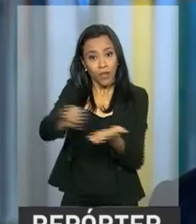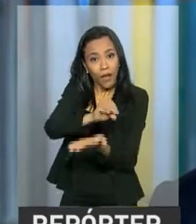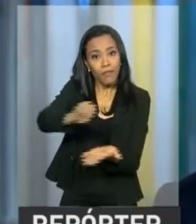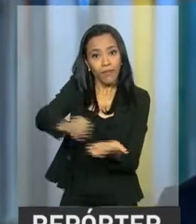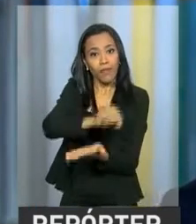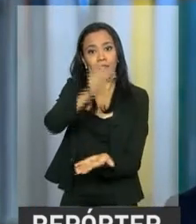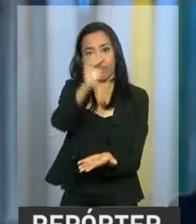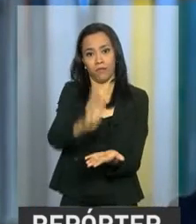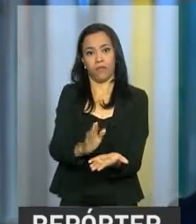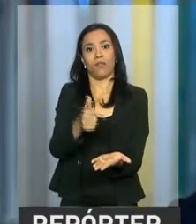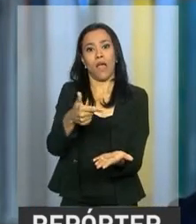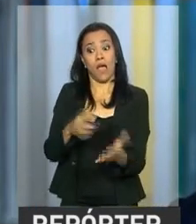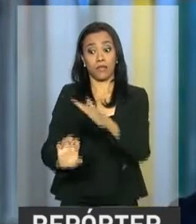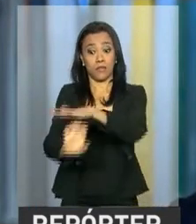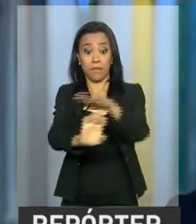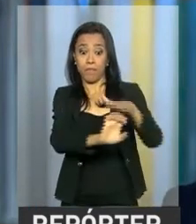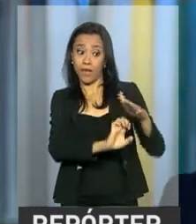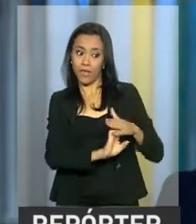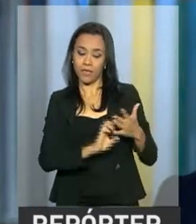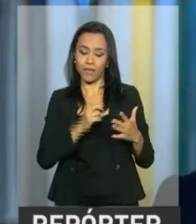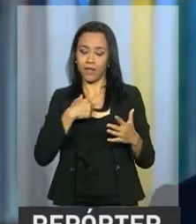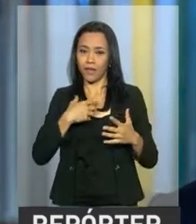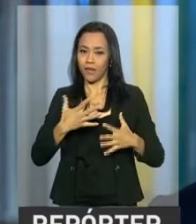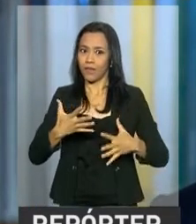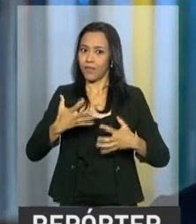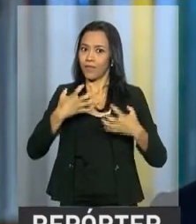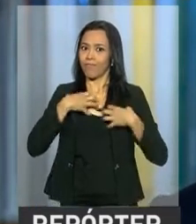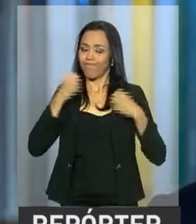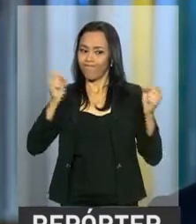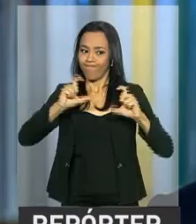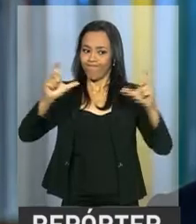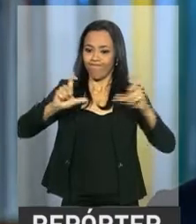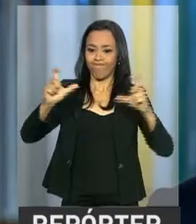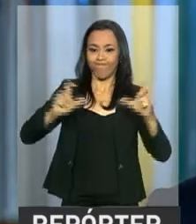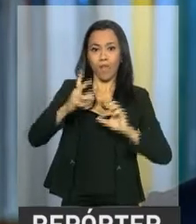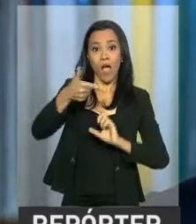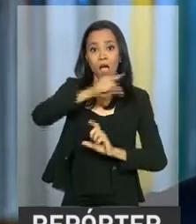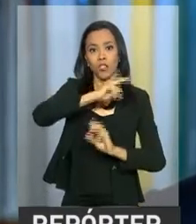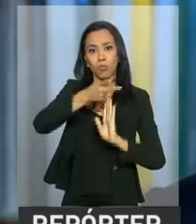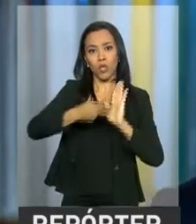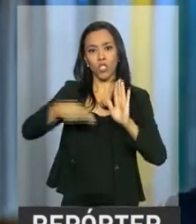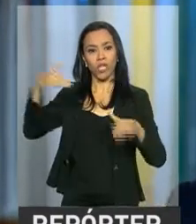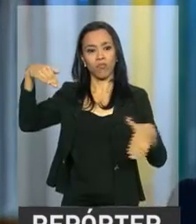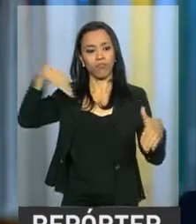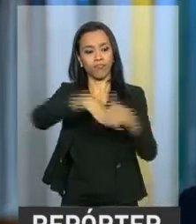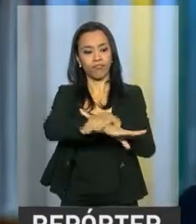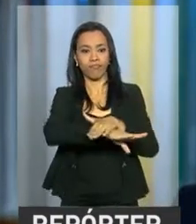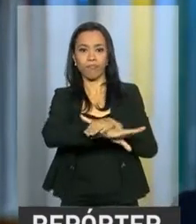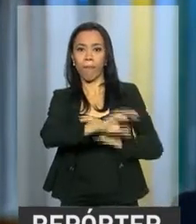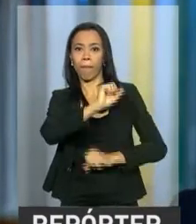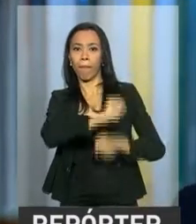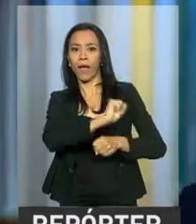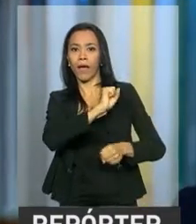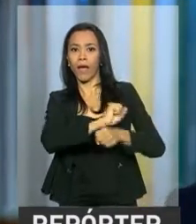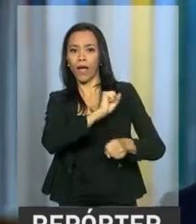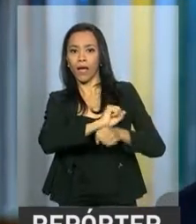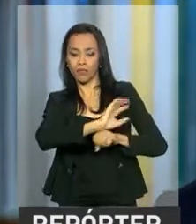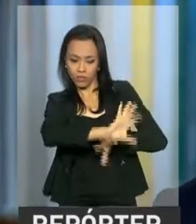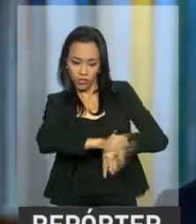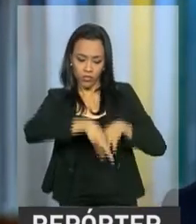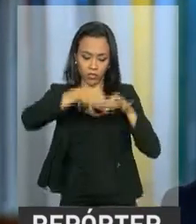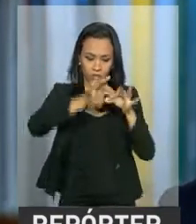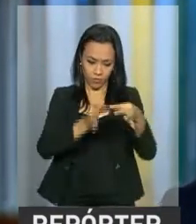as empresas começam a desengavetar projetos de investimento que estavam lá parado tirar a poeira